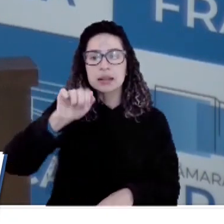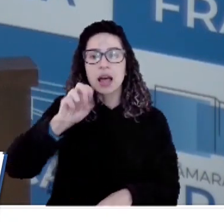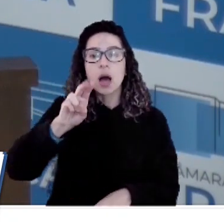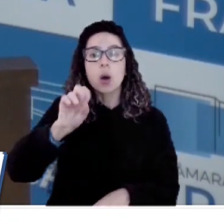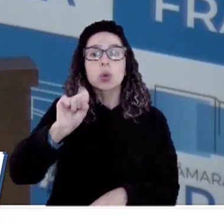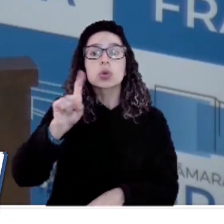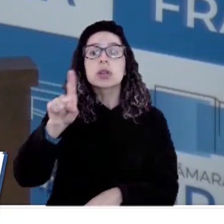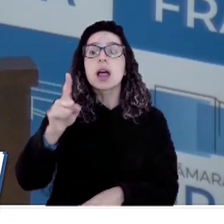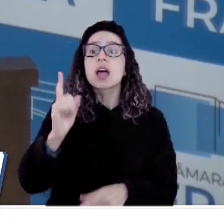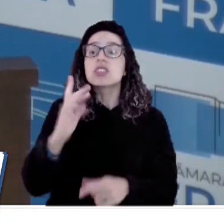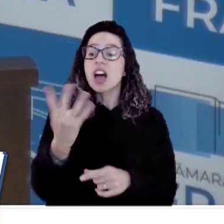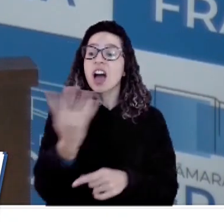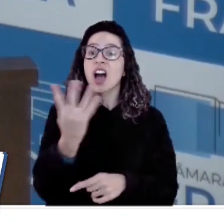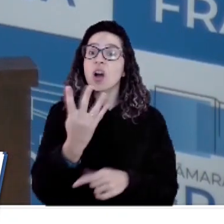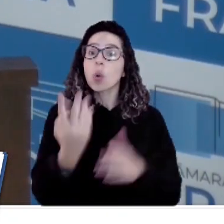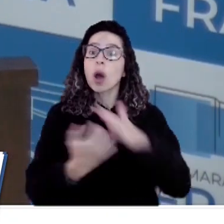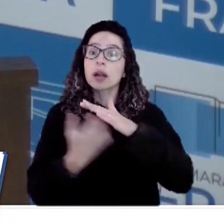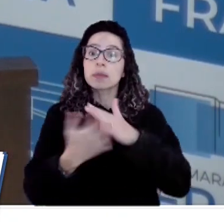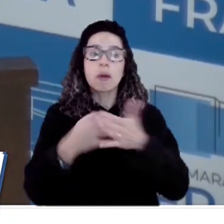empresa concessionária lá,